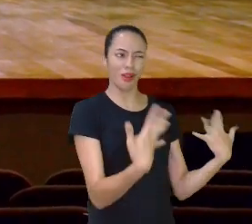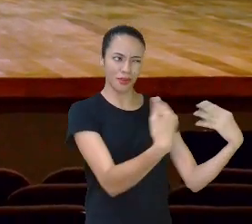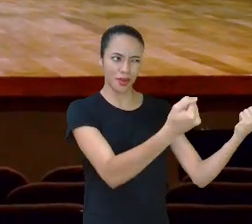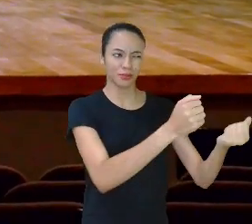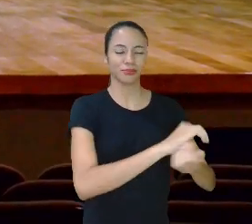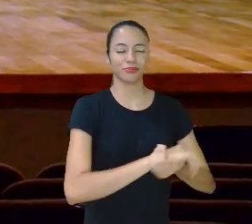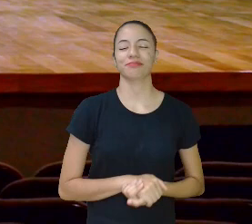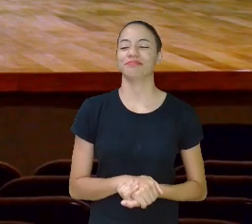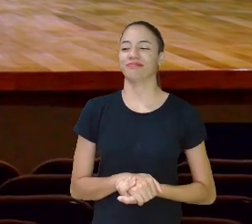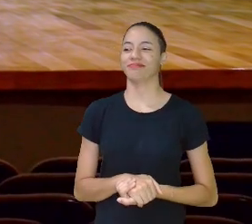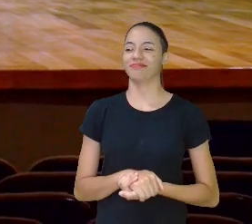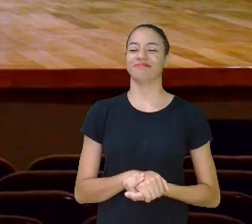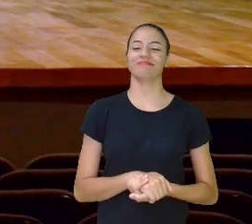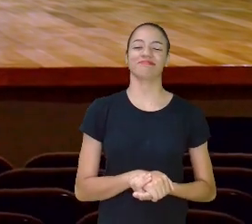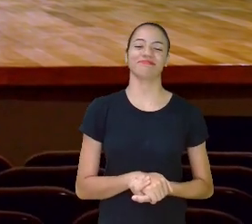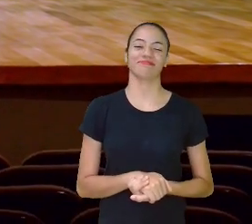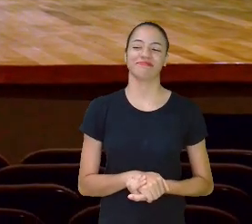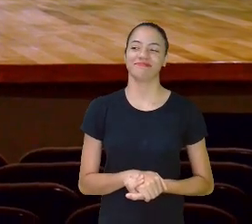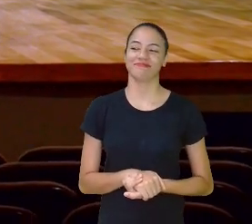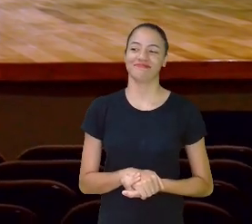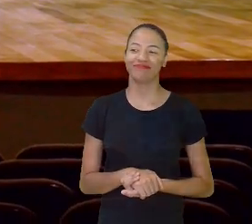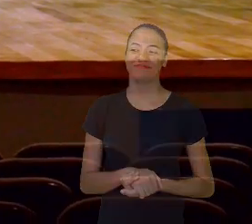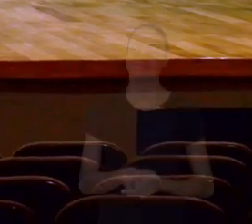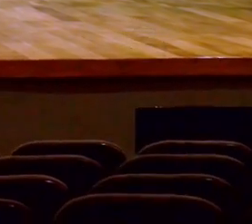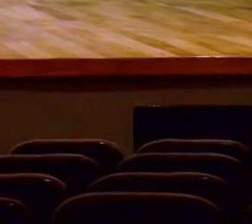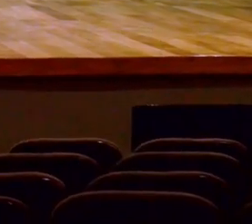lá. Vamos embora.